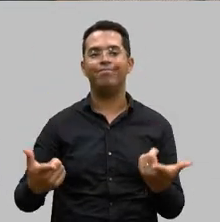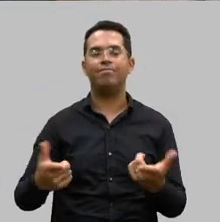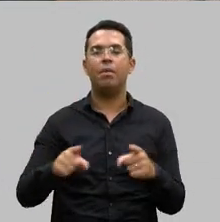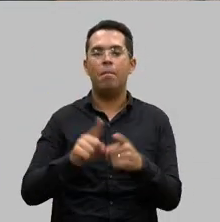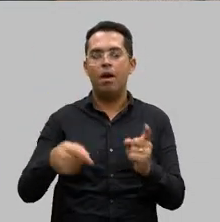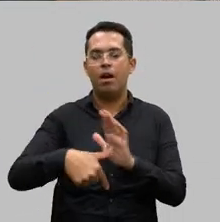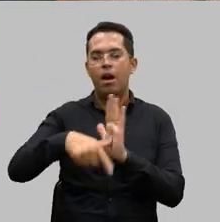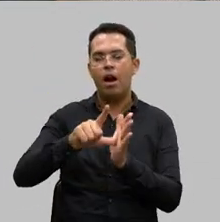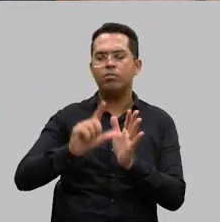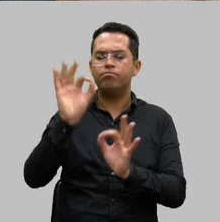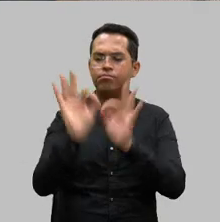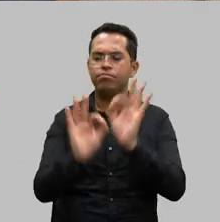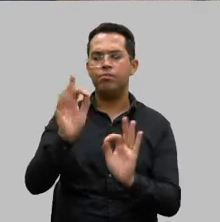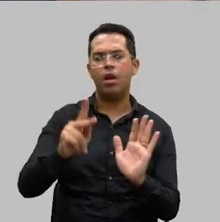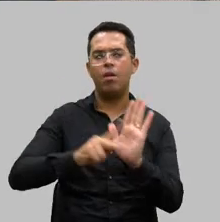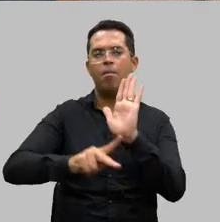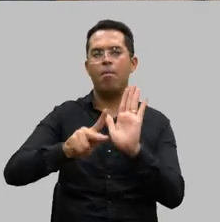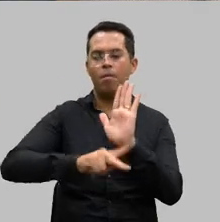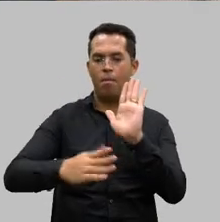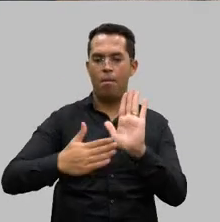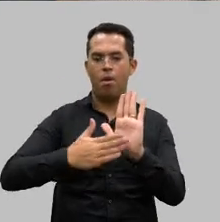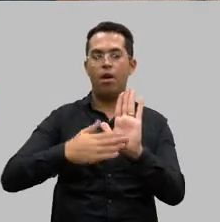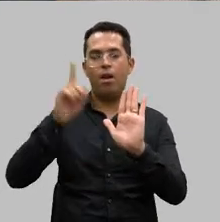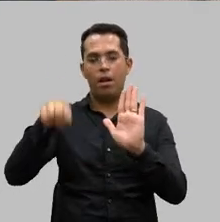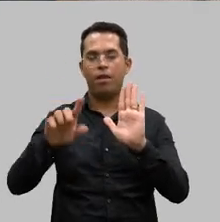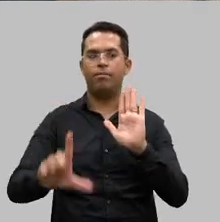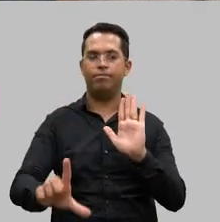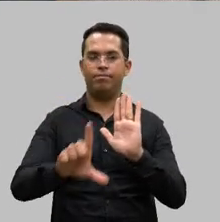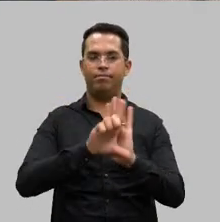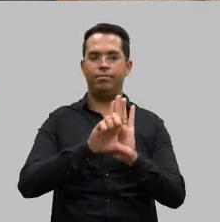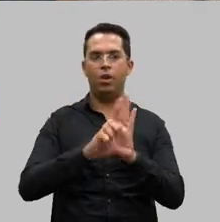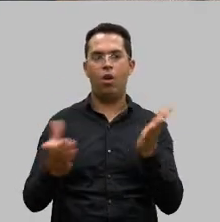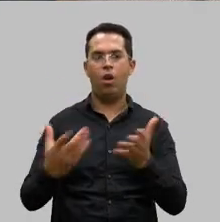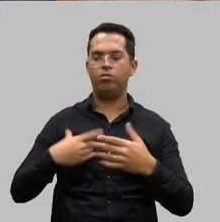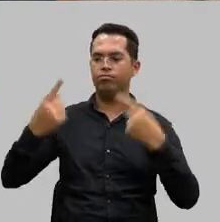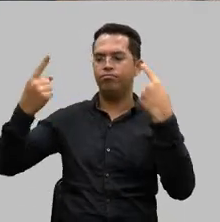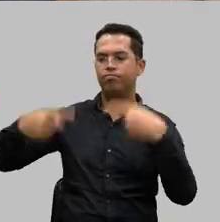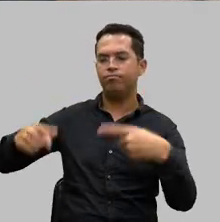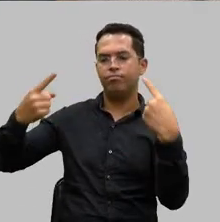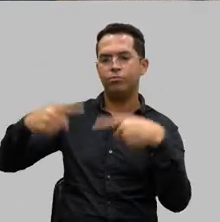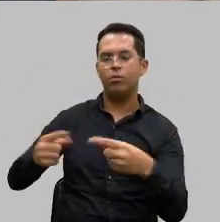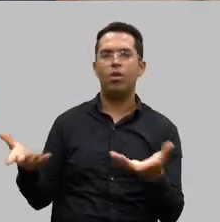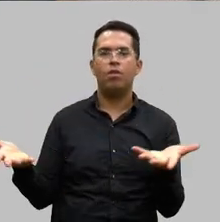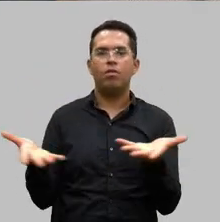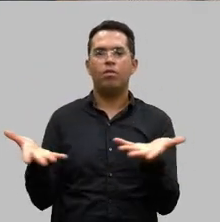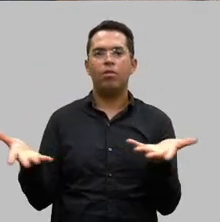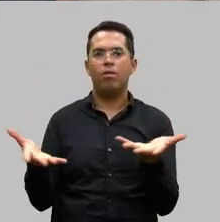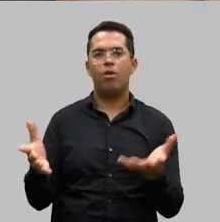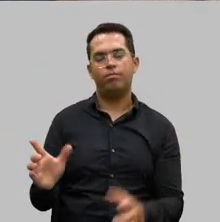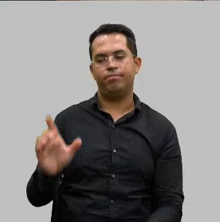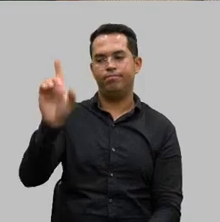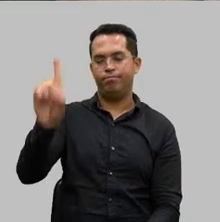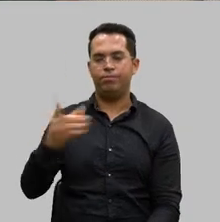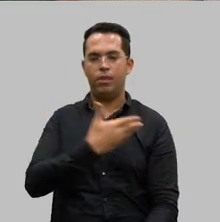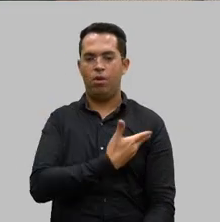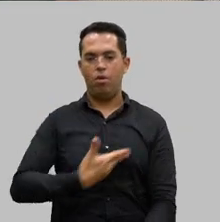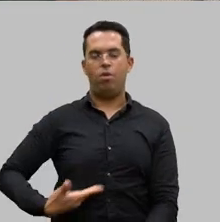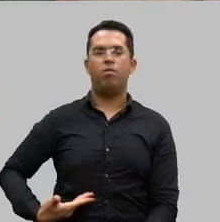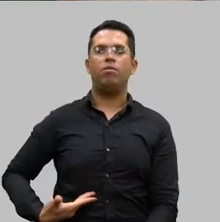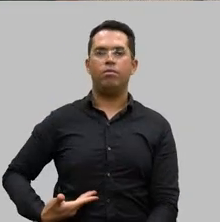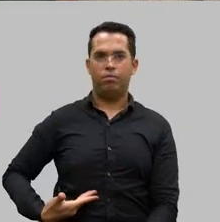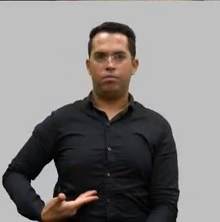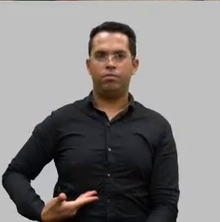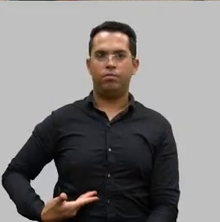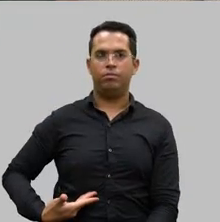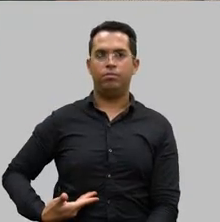é lei nós estamos provocando as a as eh autoridades governamentais